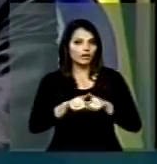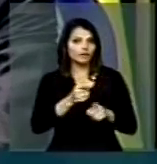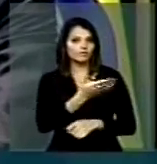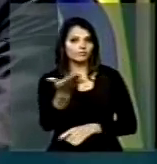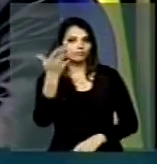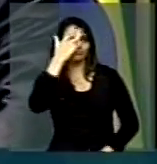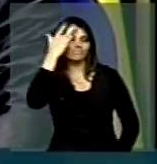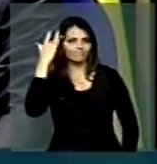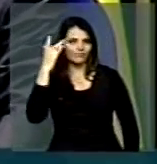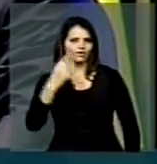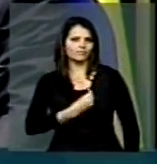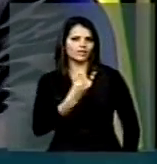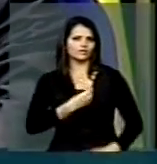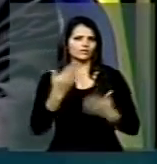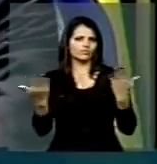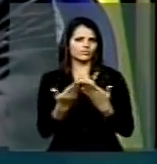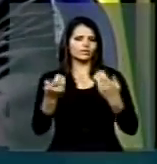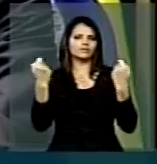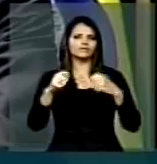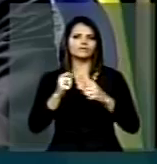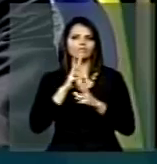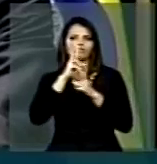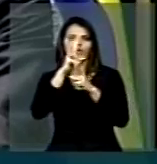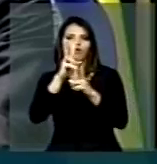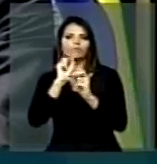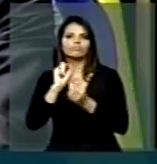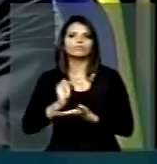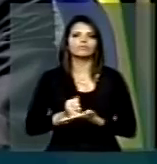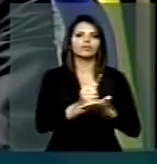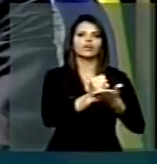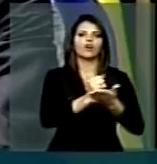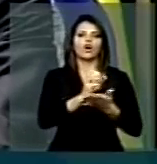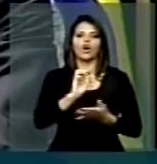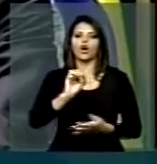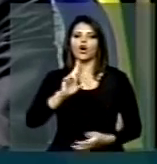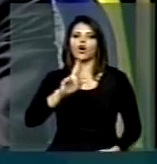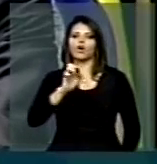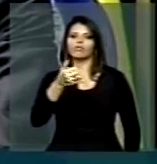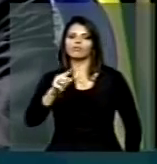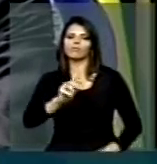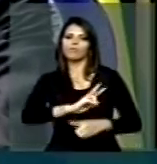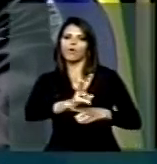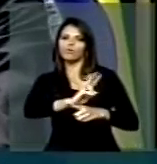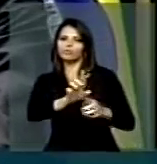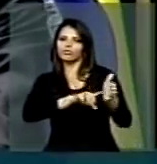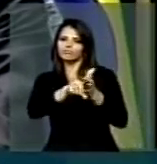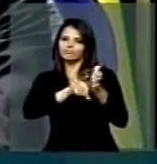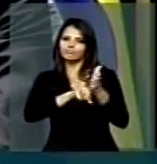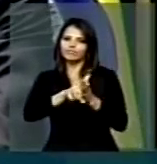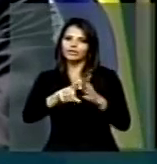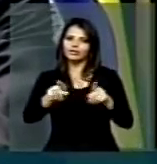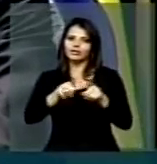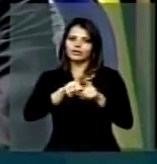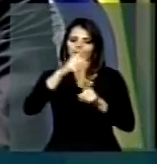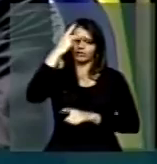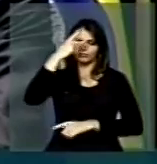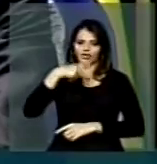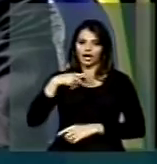precisa fortalecer os órgãos de controle e fiscalização e resgatar a autonomia das agências